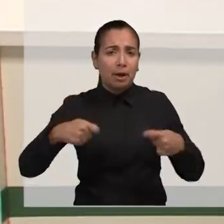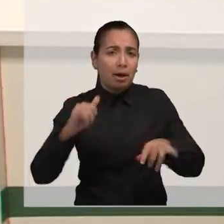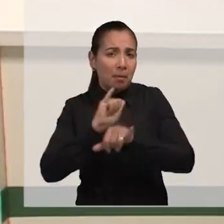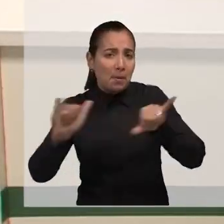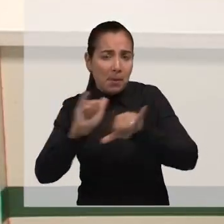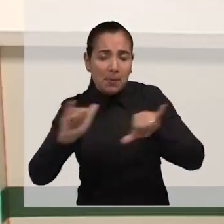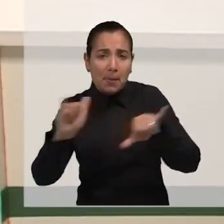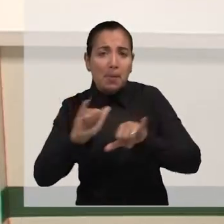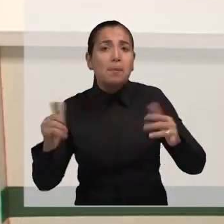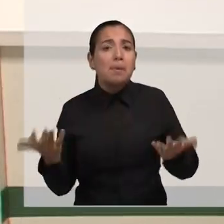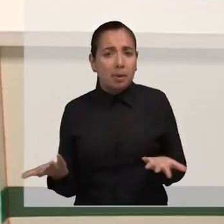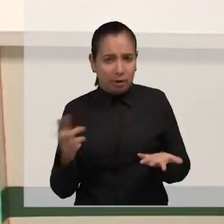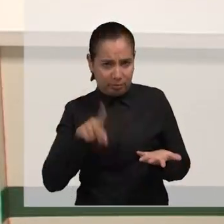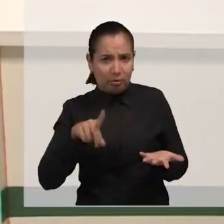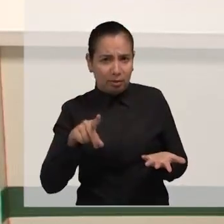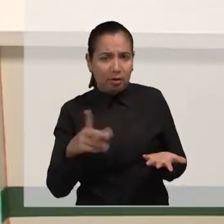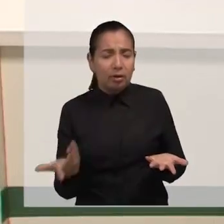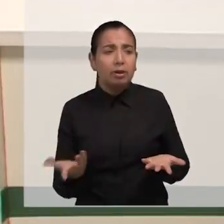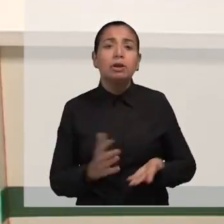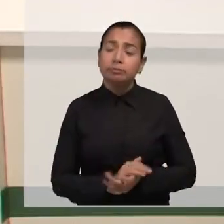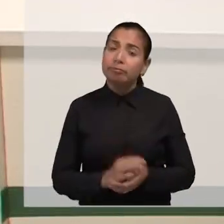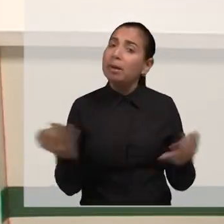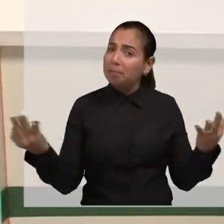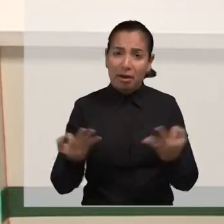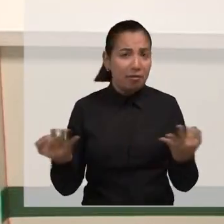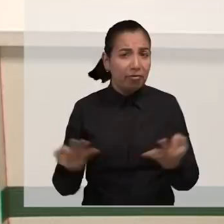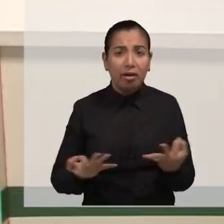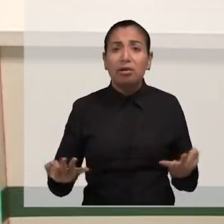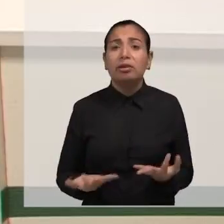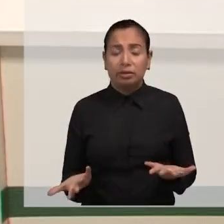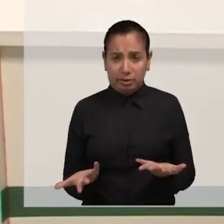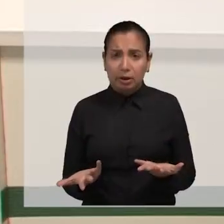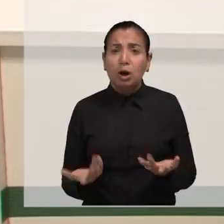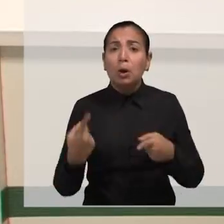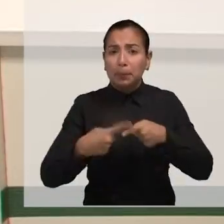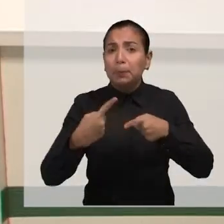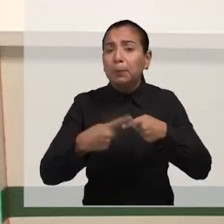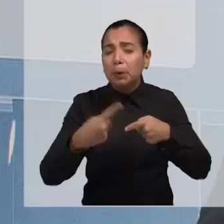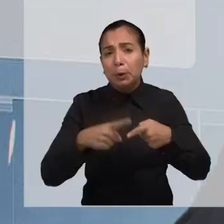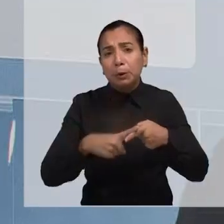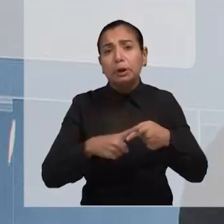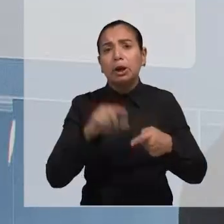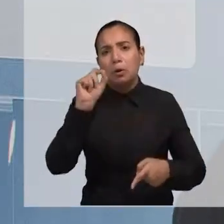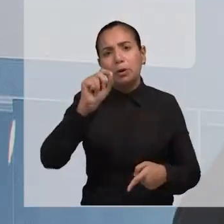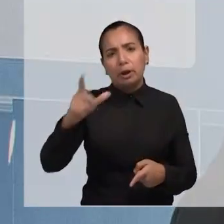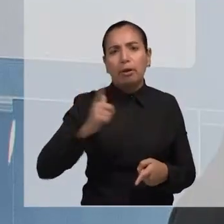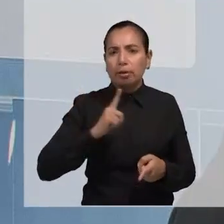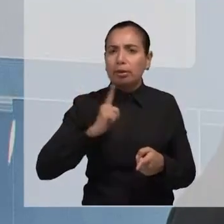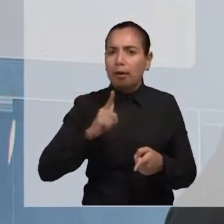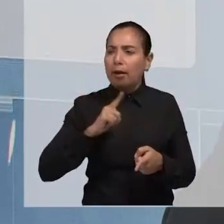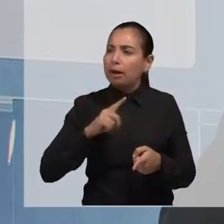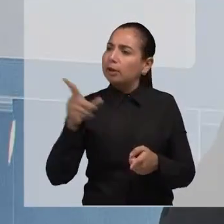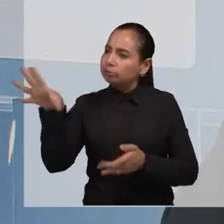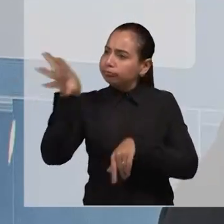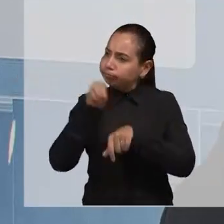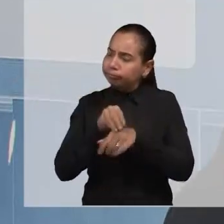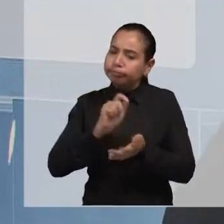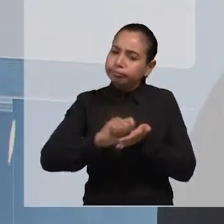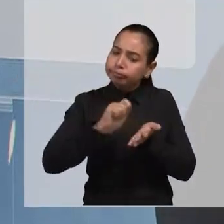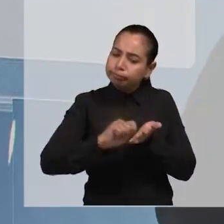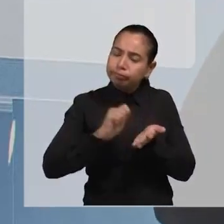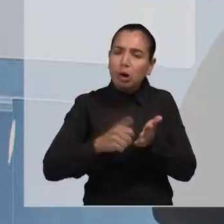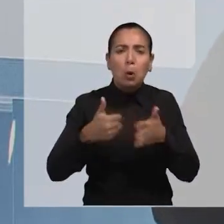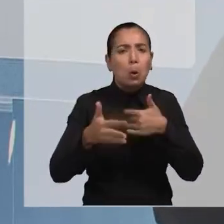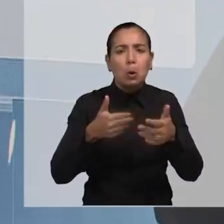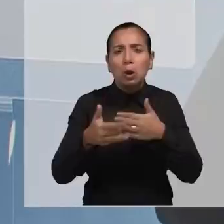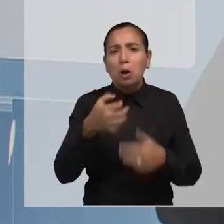a Globo. É importante isso. Perfeita. Porque uma coisa é você escrever o que aconteceu, independente da sua